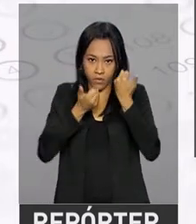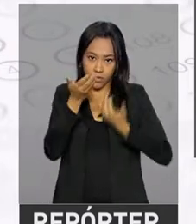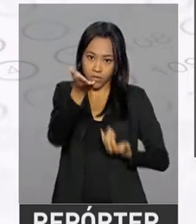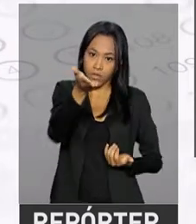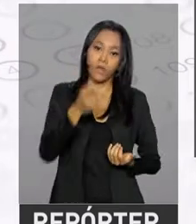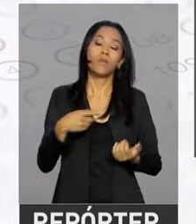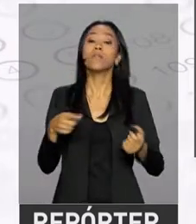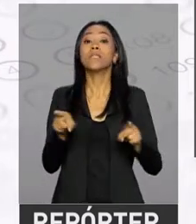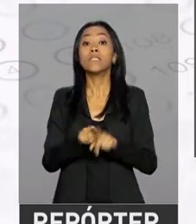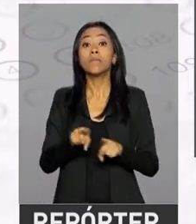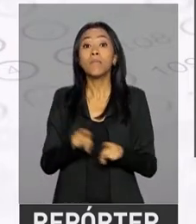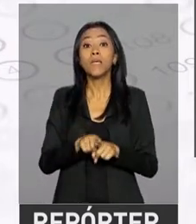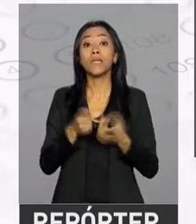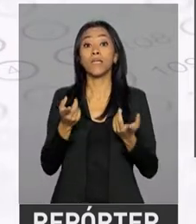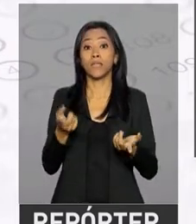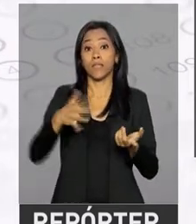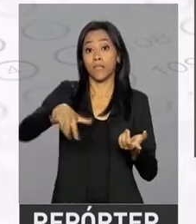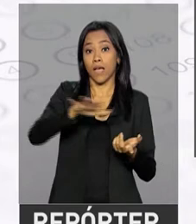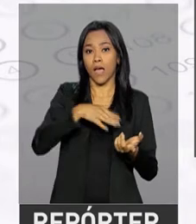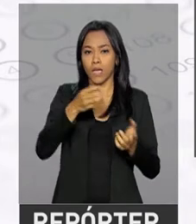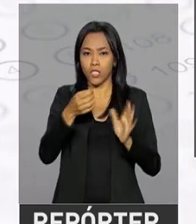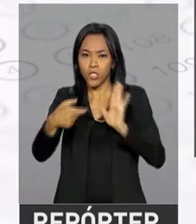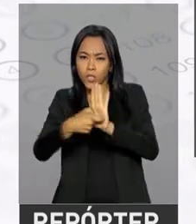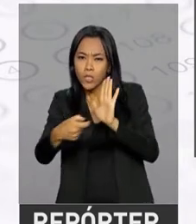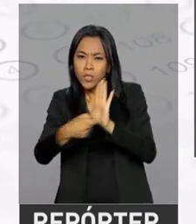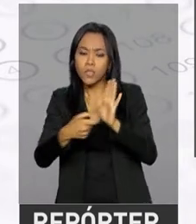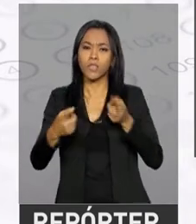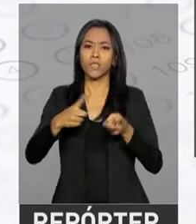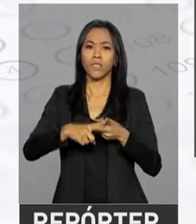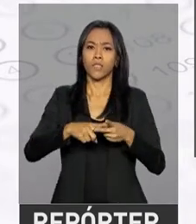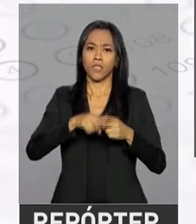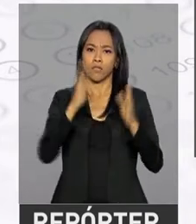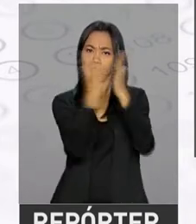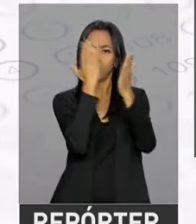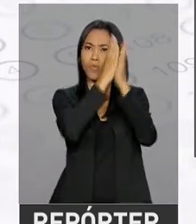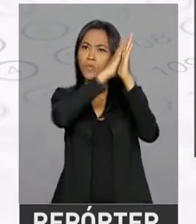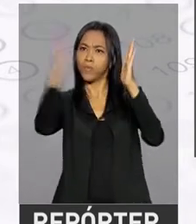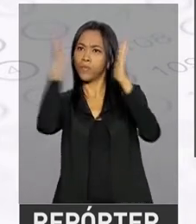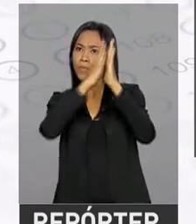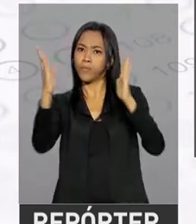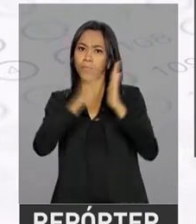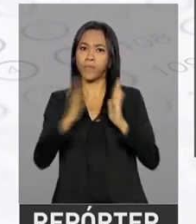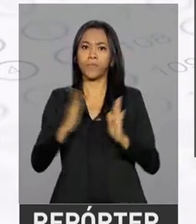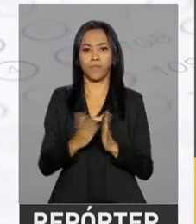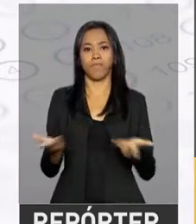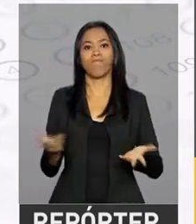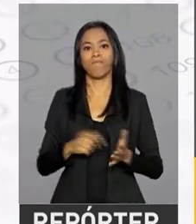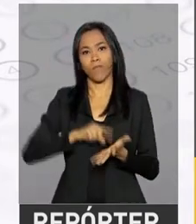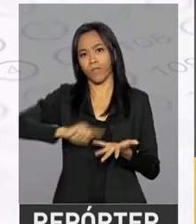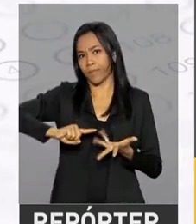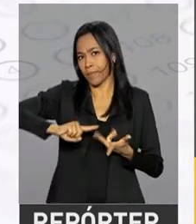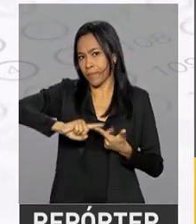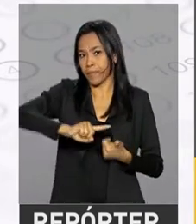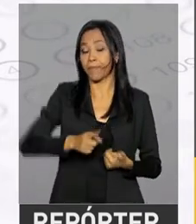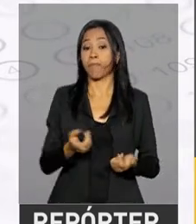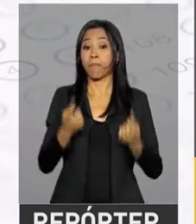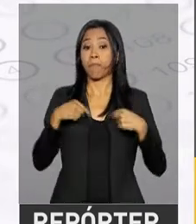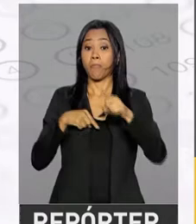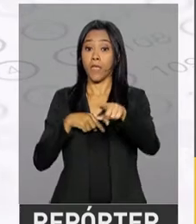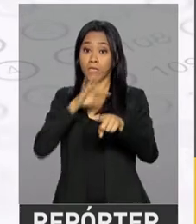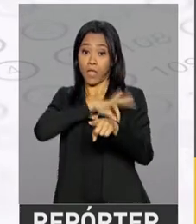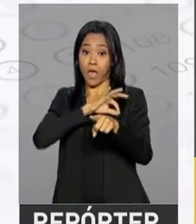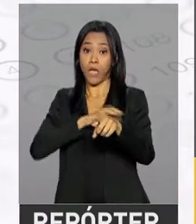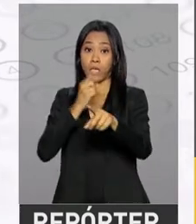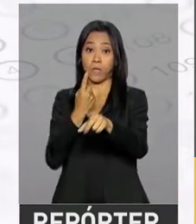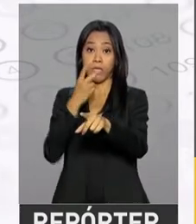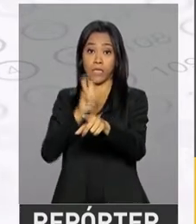e desenvolvimento de software arquivologia e biblioteconomia o salário inicial é de 15